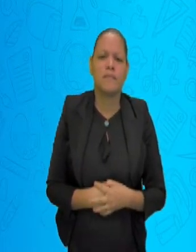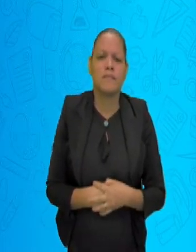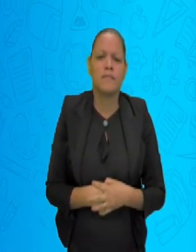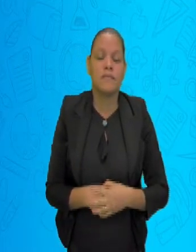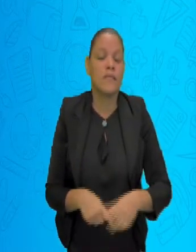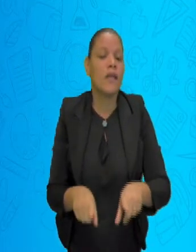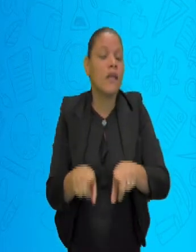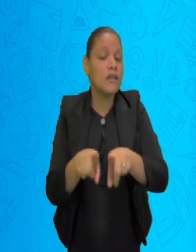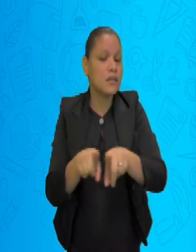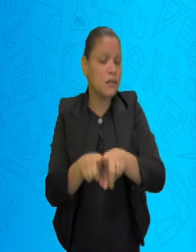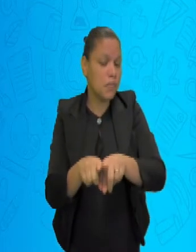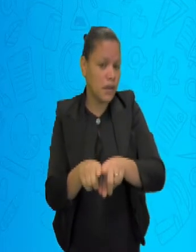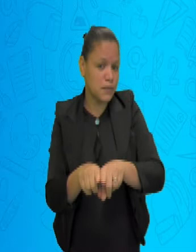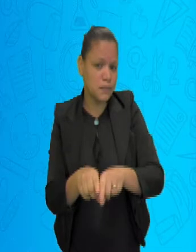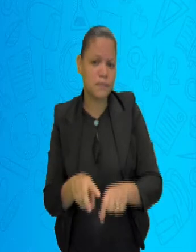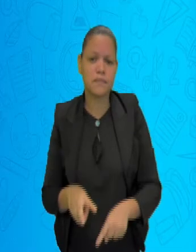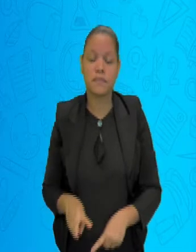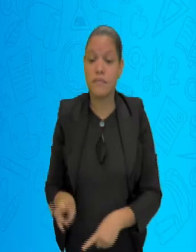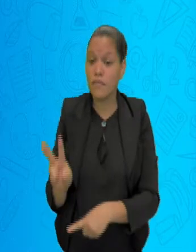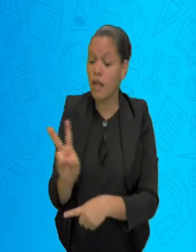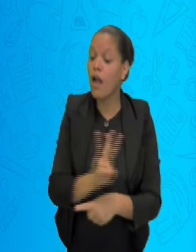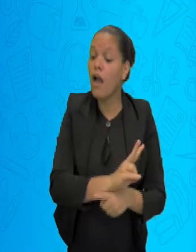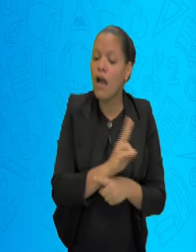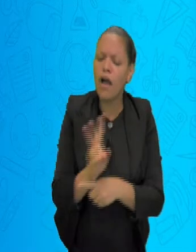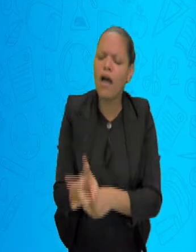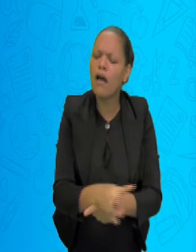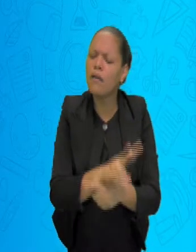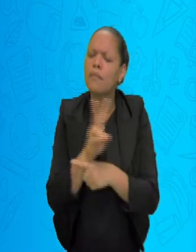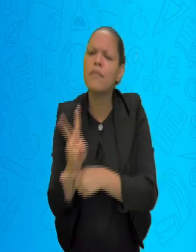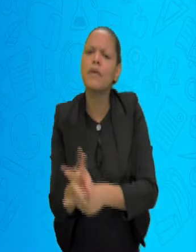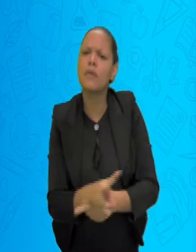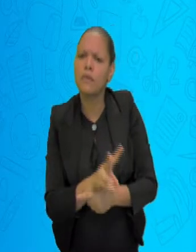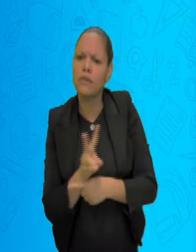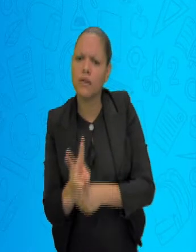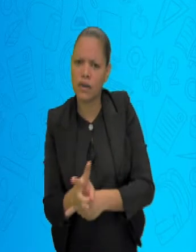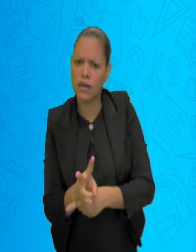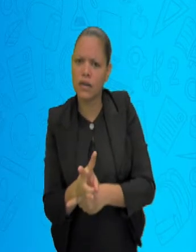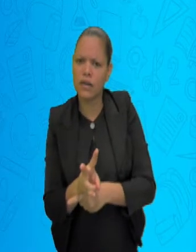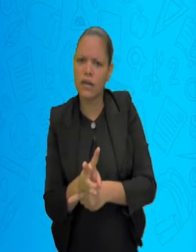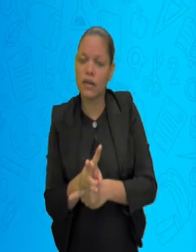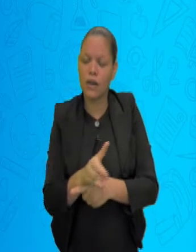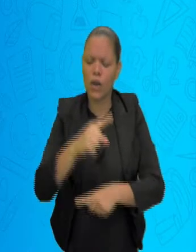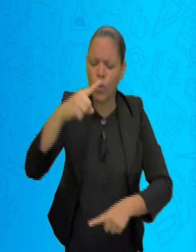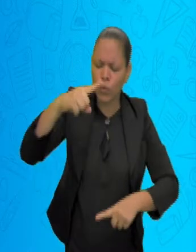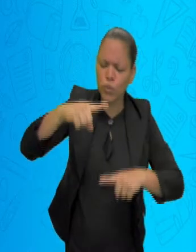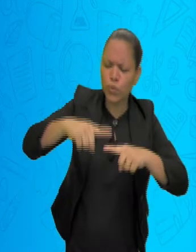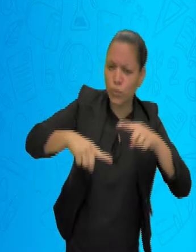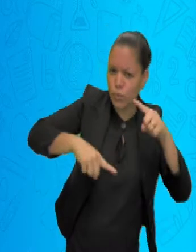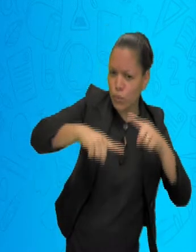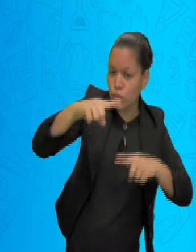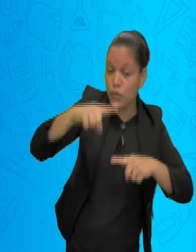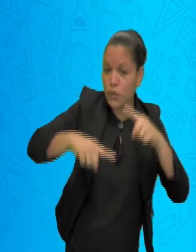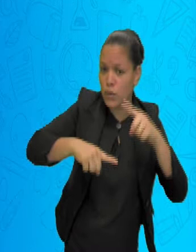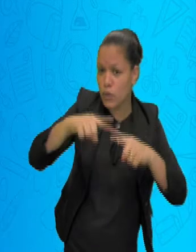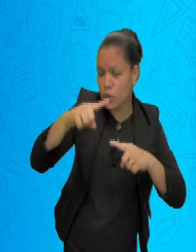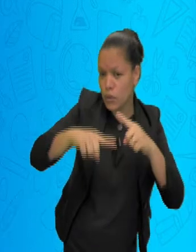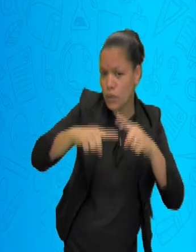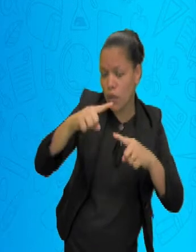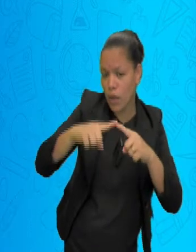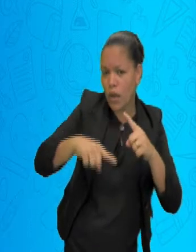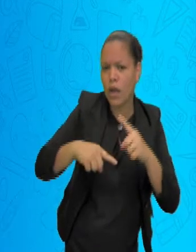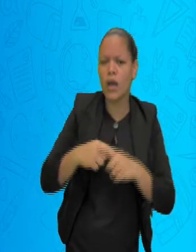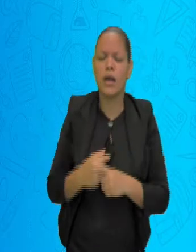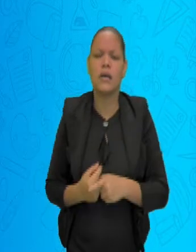da agricultura. A pecuária é a atividade voltada para a criação de animais para o consumo